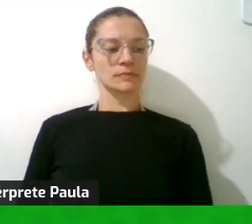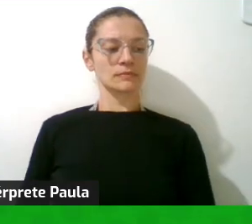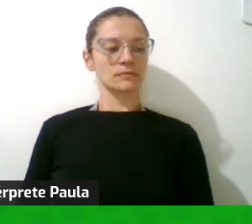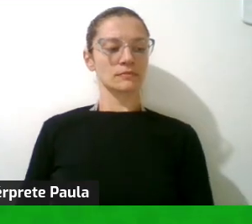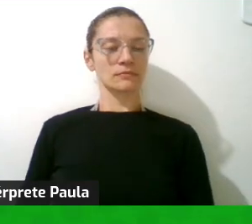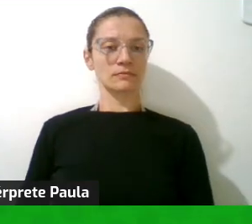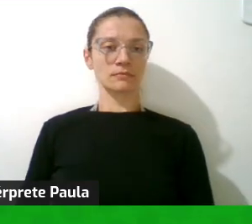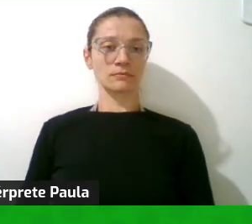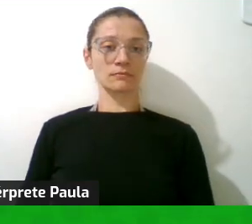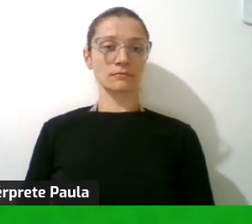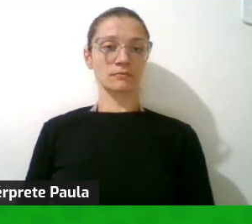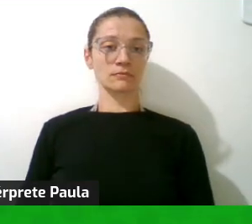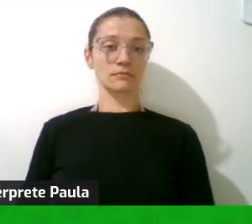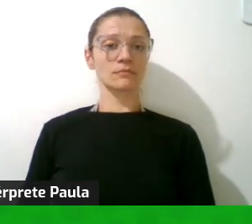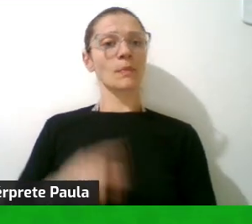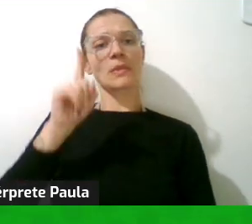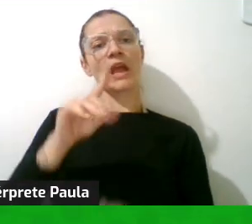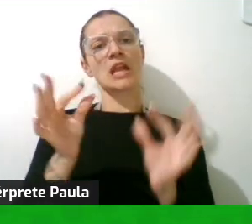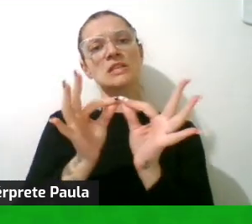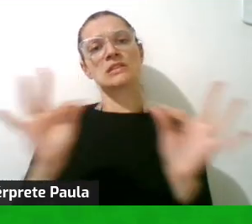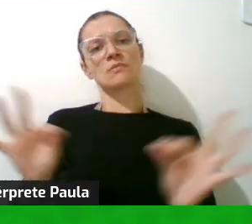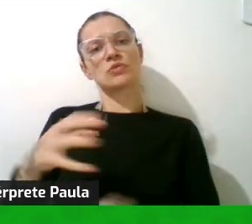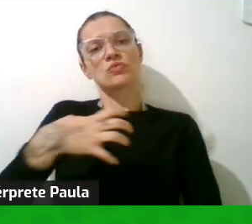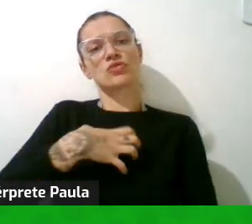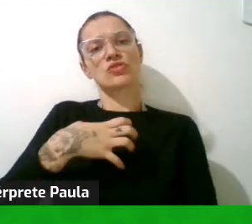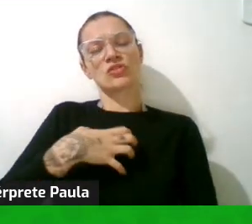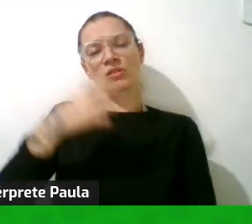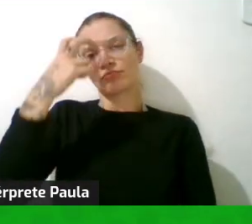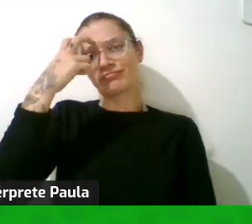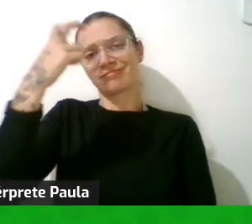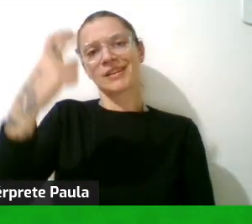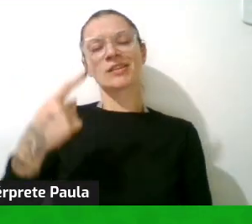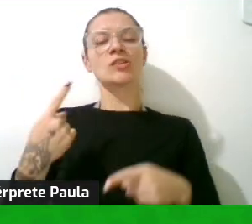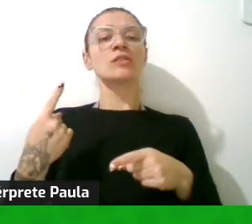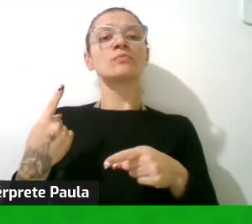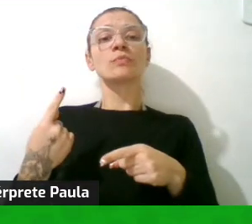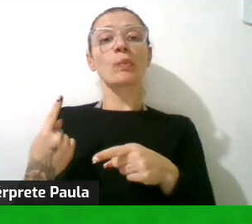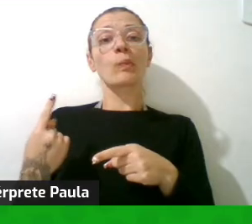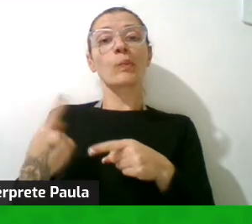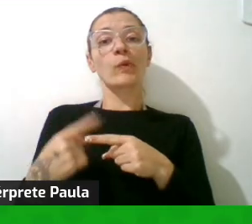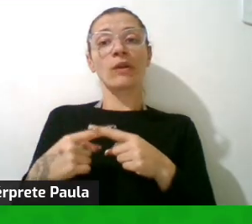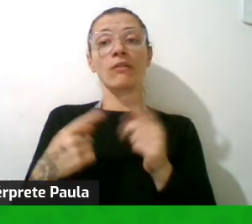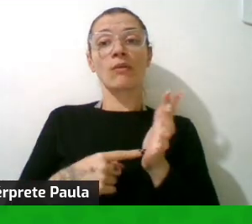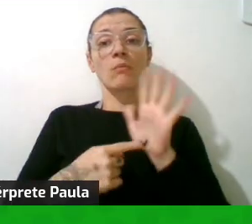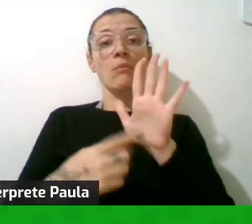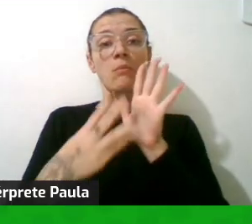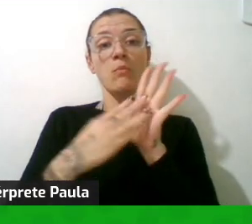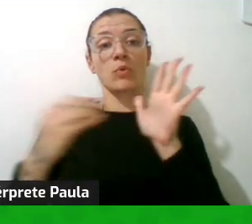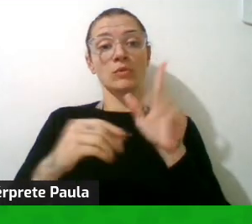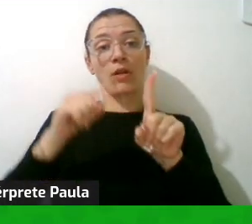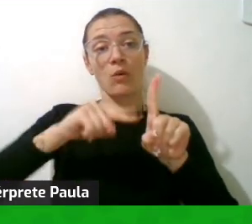e ele já é forma de uma maneira inteligente. Então, você consegue alterando e vendo os modelos de gráficos.